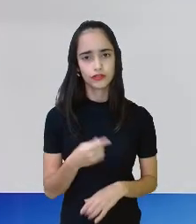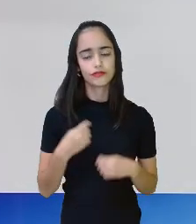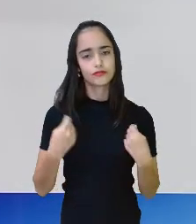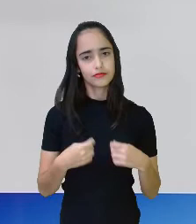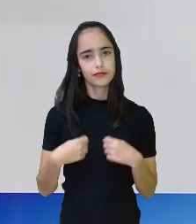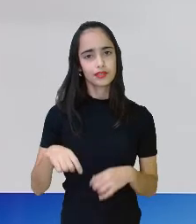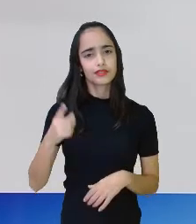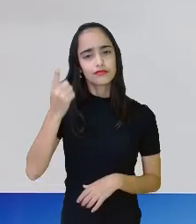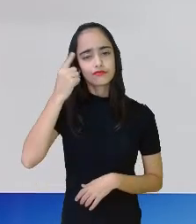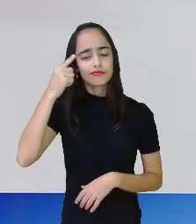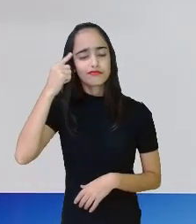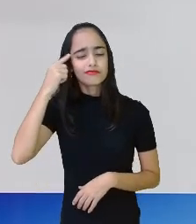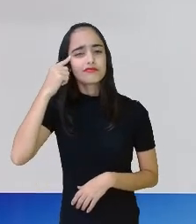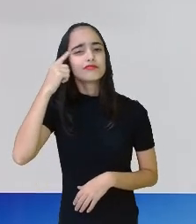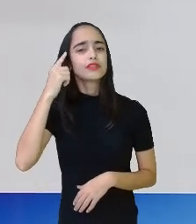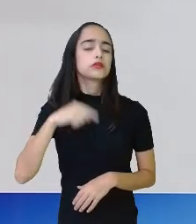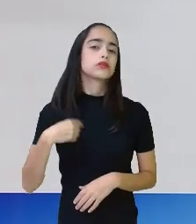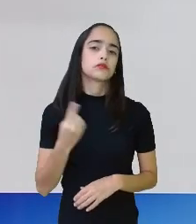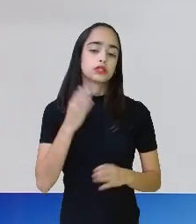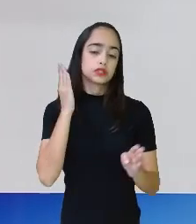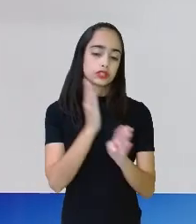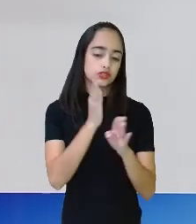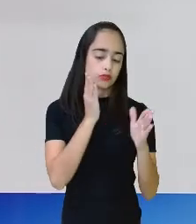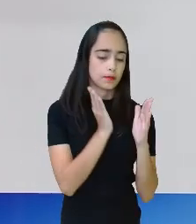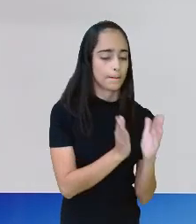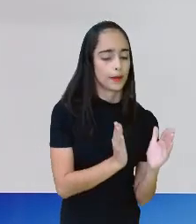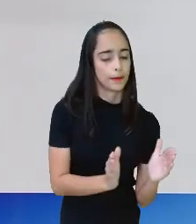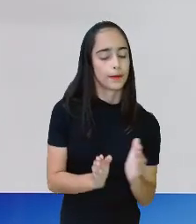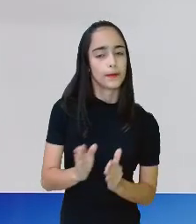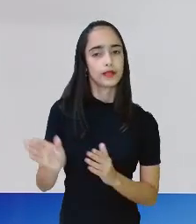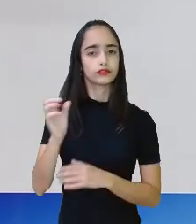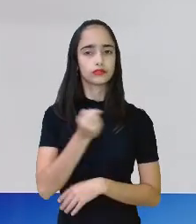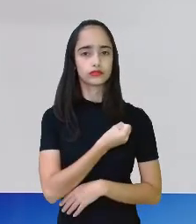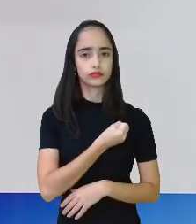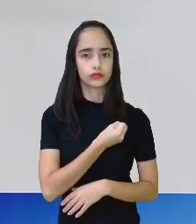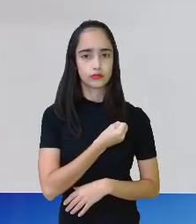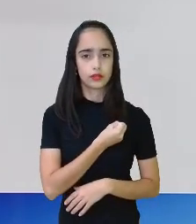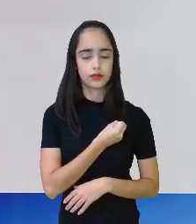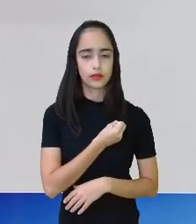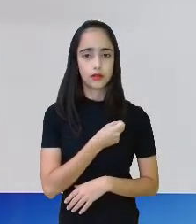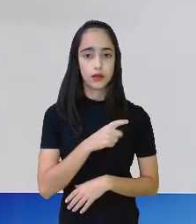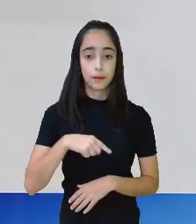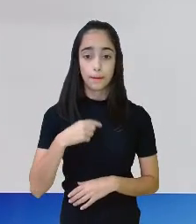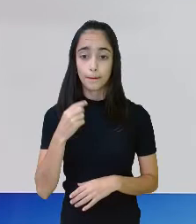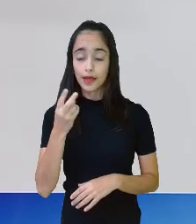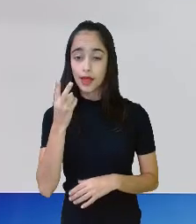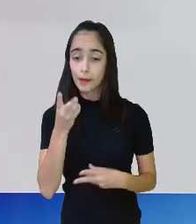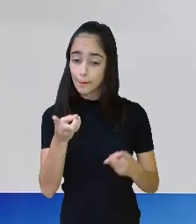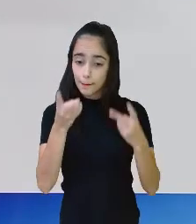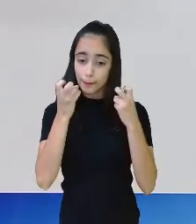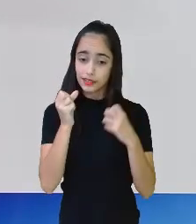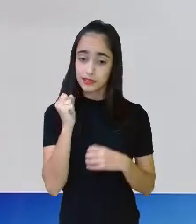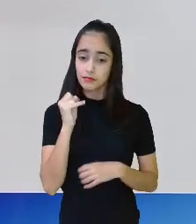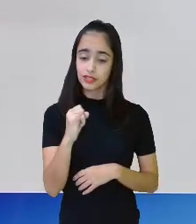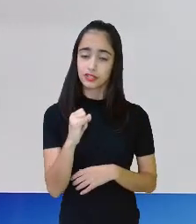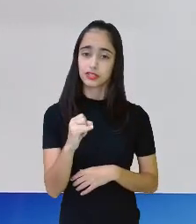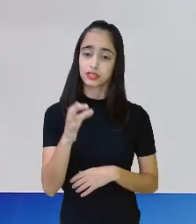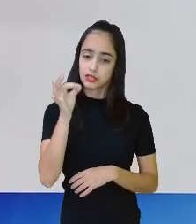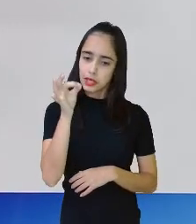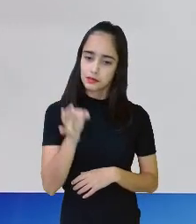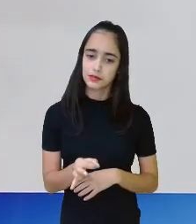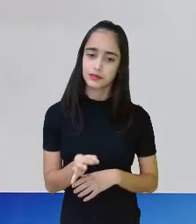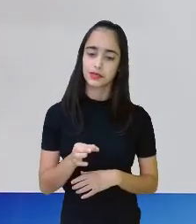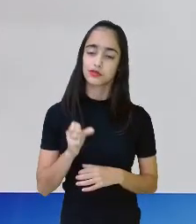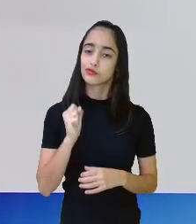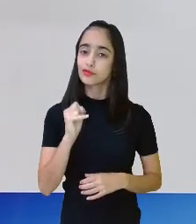da sequência numérica, né? Para ver se o padrão que eu estou identificando é ele mesmo, que continua em todos